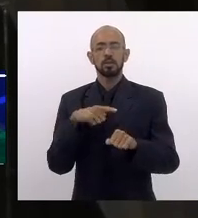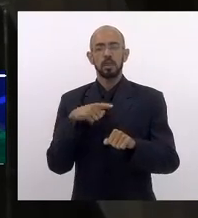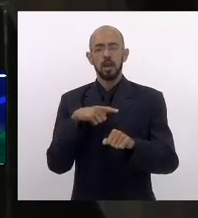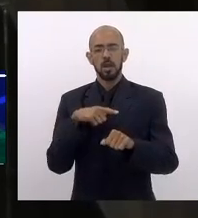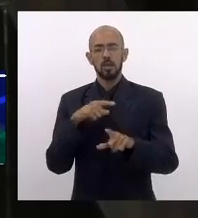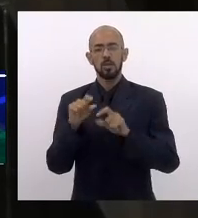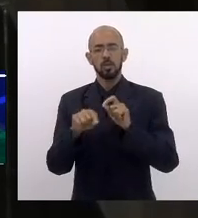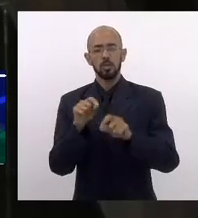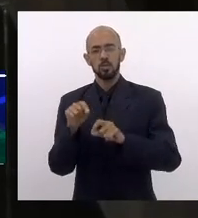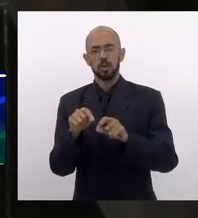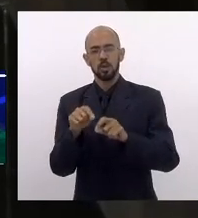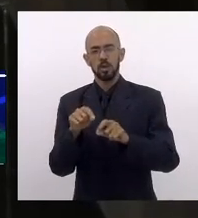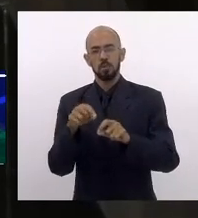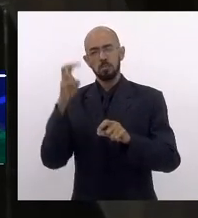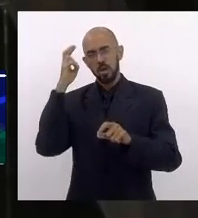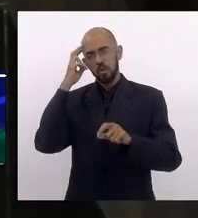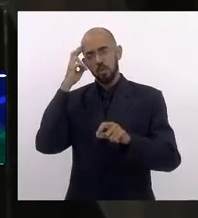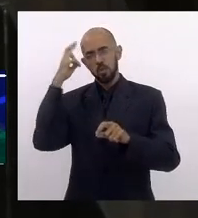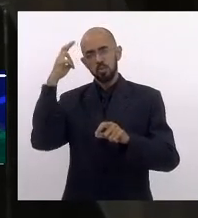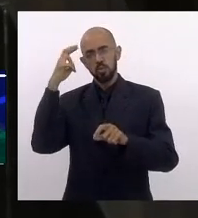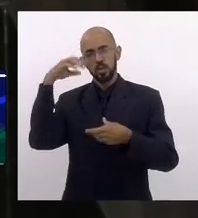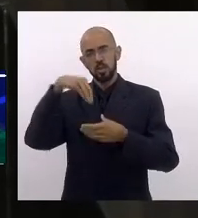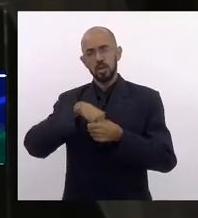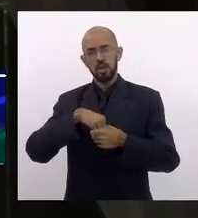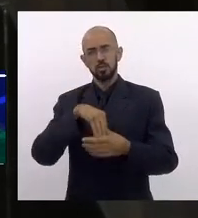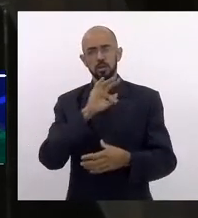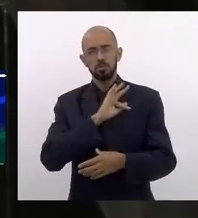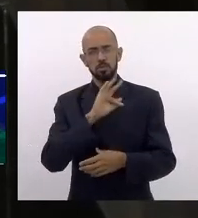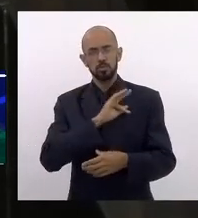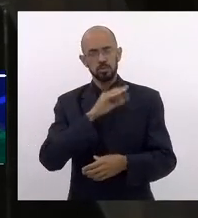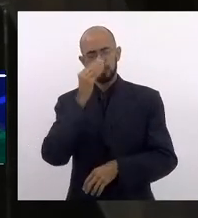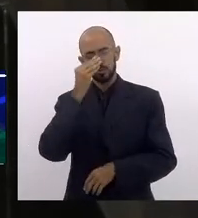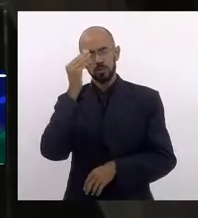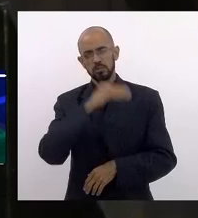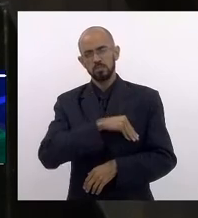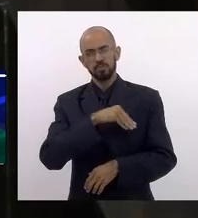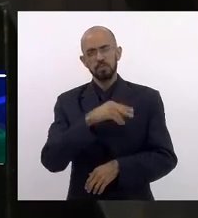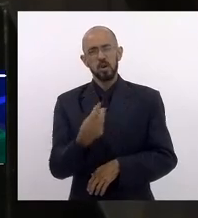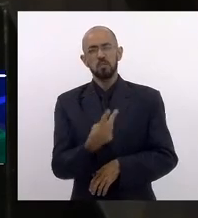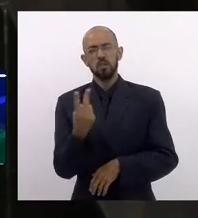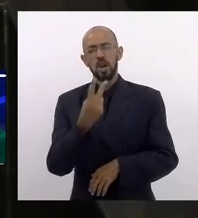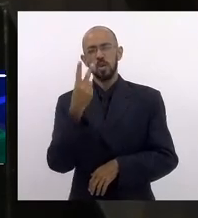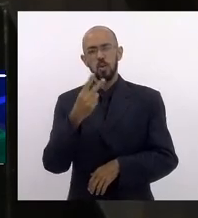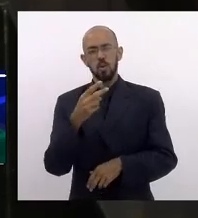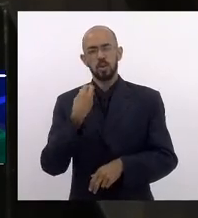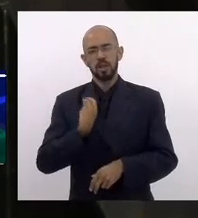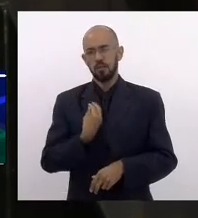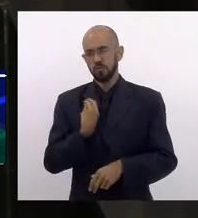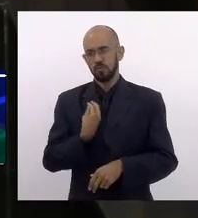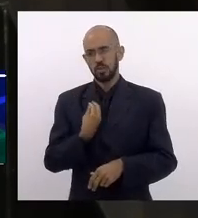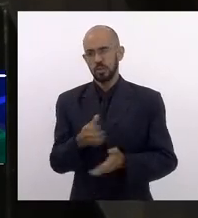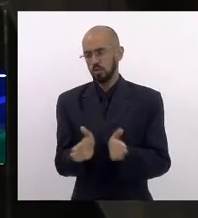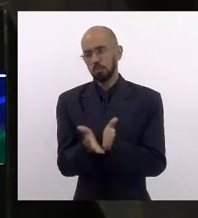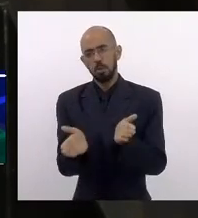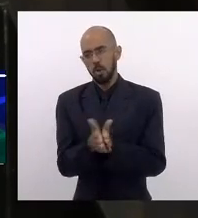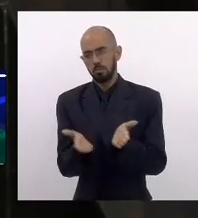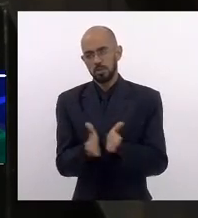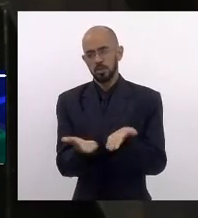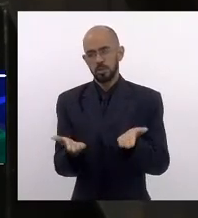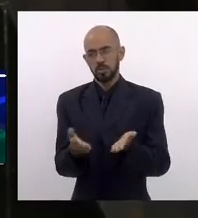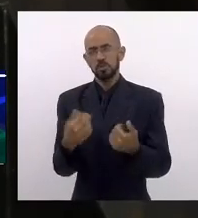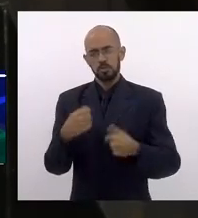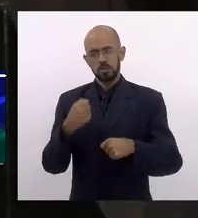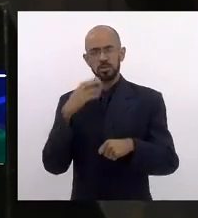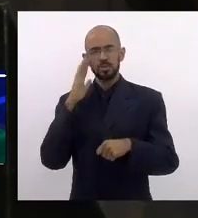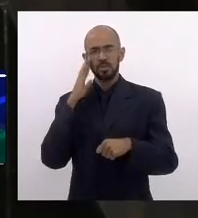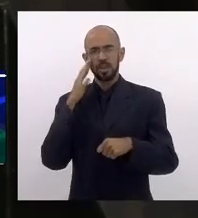de aculturação na corporação que faz banalizar a vida dessas populações vulneráveis. A gente tem que entender o que está acontecendo. Eu